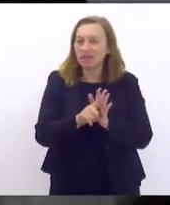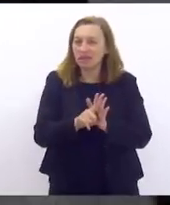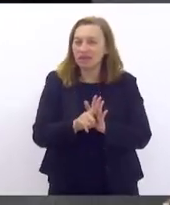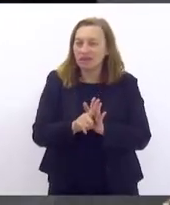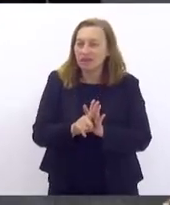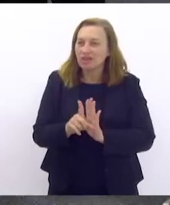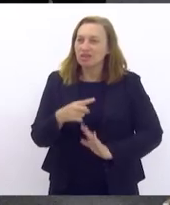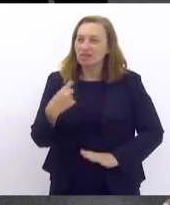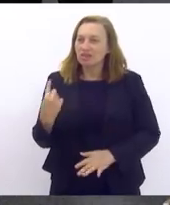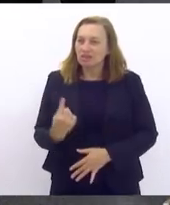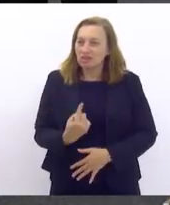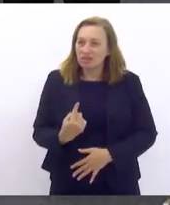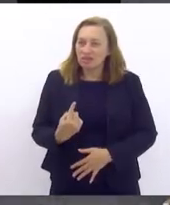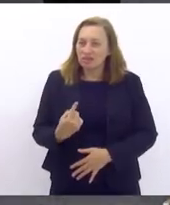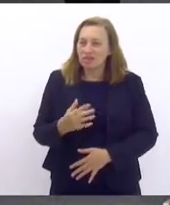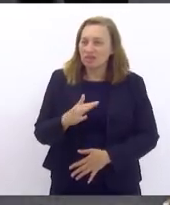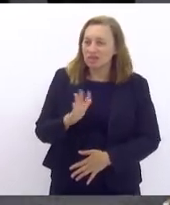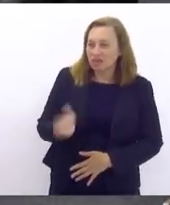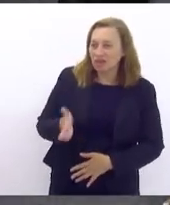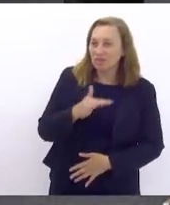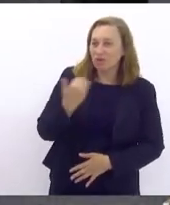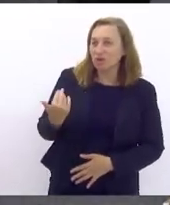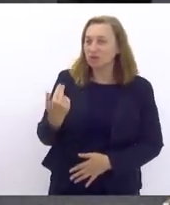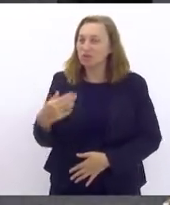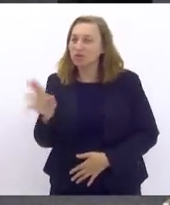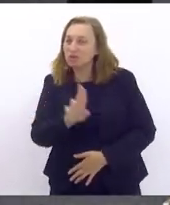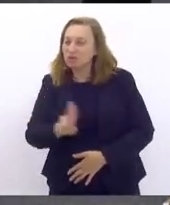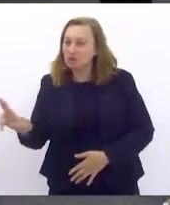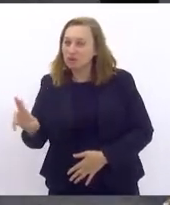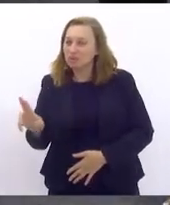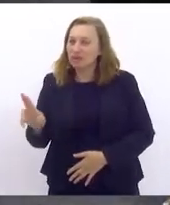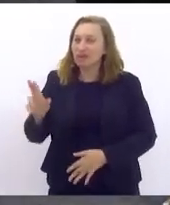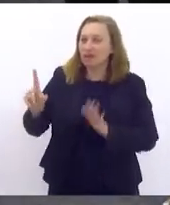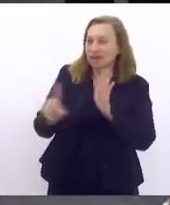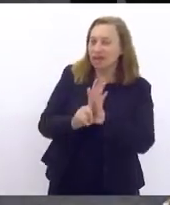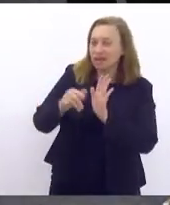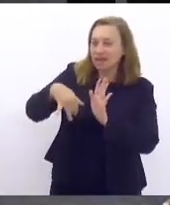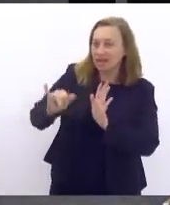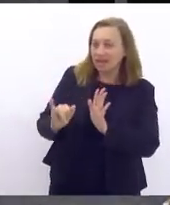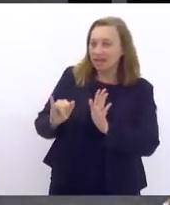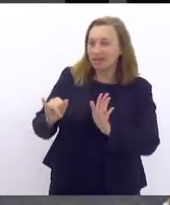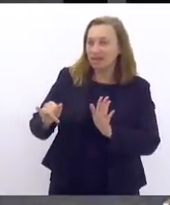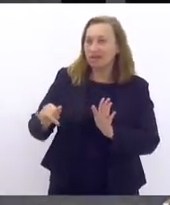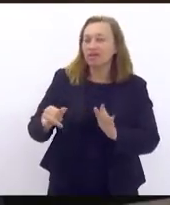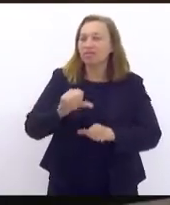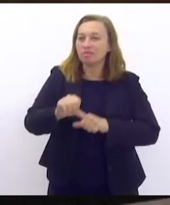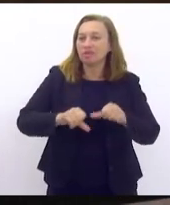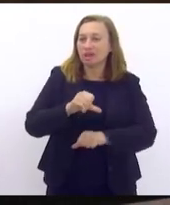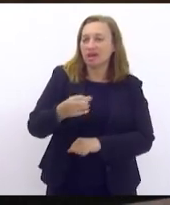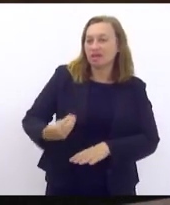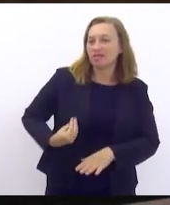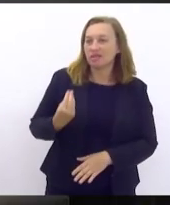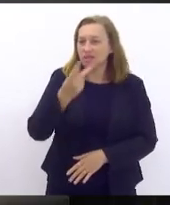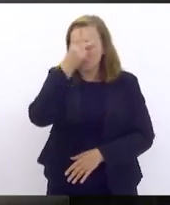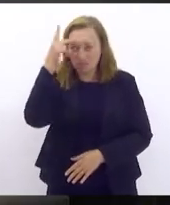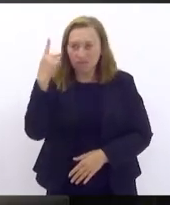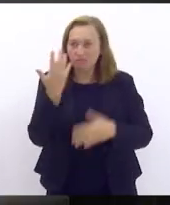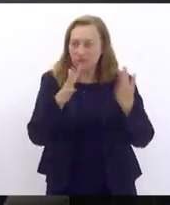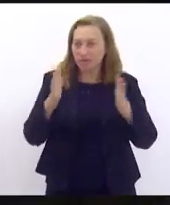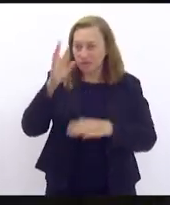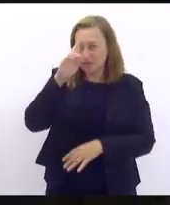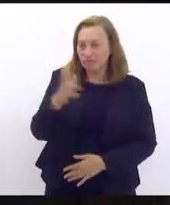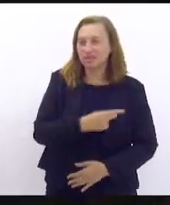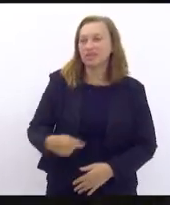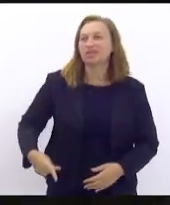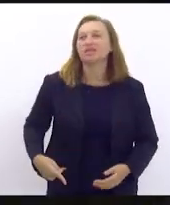nós estiver mais aqui, vai ter uma lei em seu nome, lei Gui, que vai mudar a vida das pessoas. Parabéns, presidente. Muito